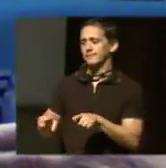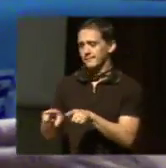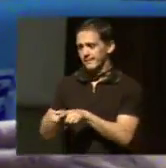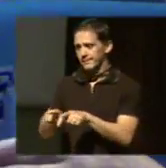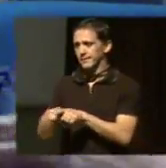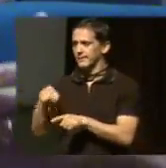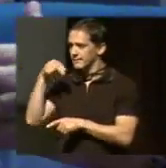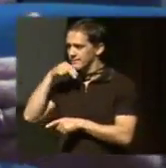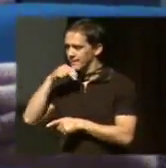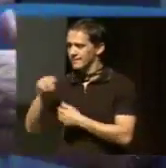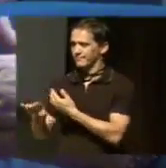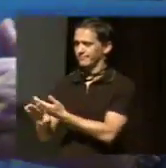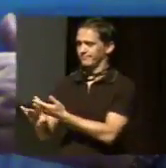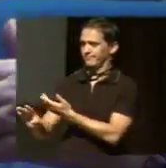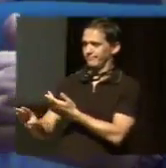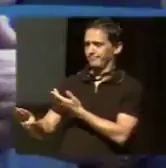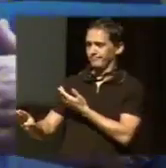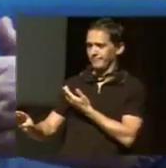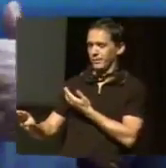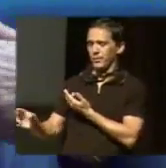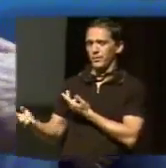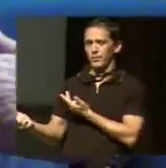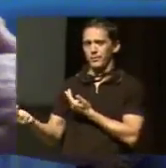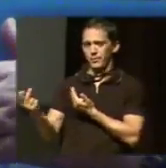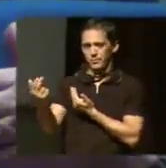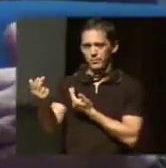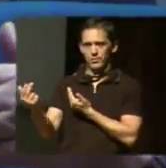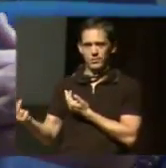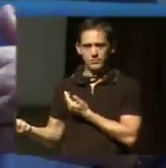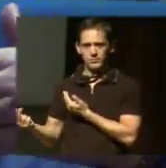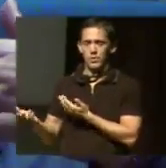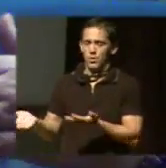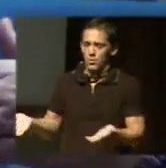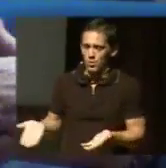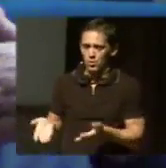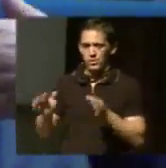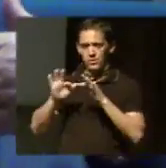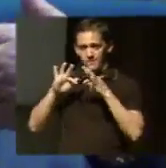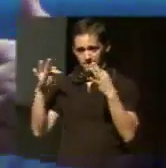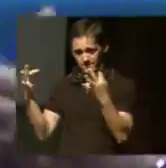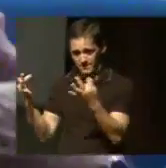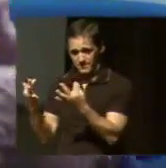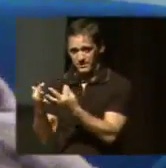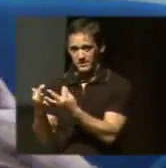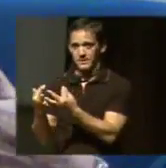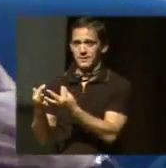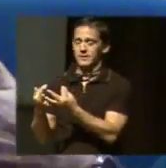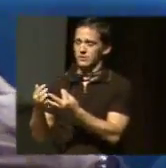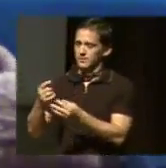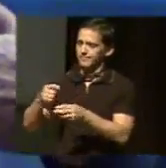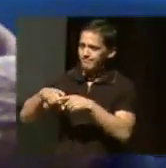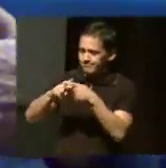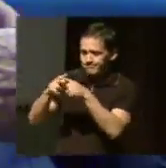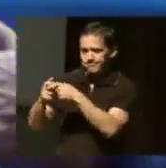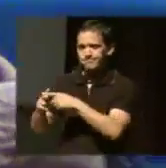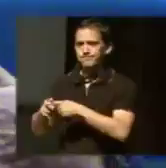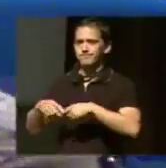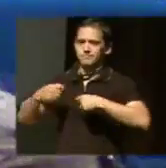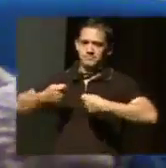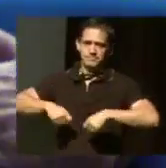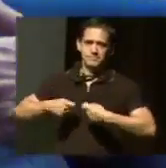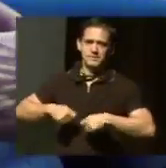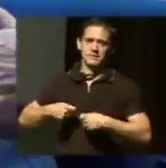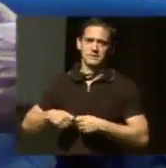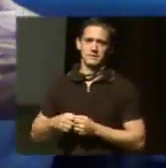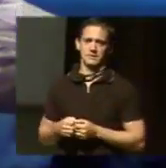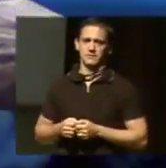netos. Então, hoje, talvez nas famílias, deveríamos corrigir isso a partir...